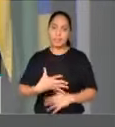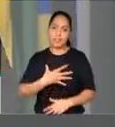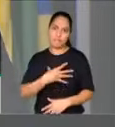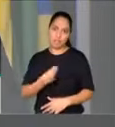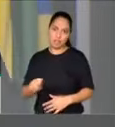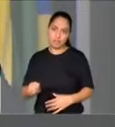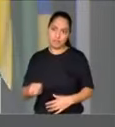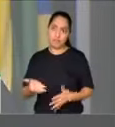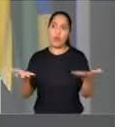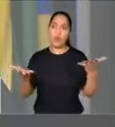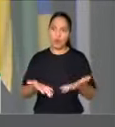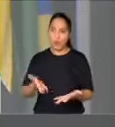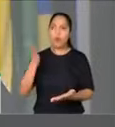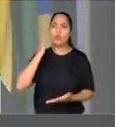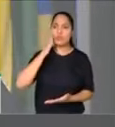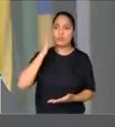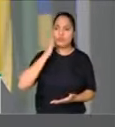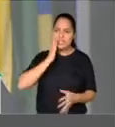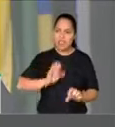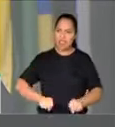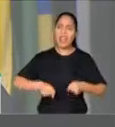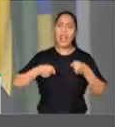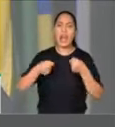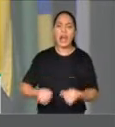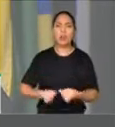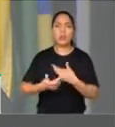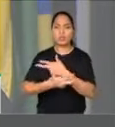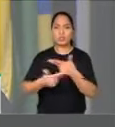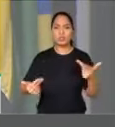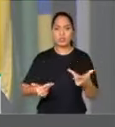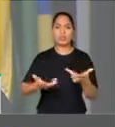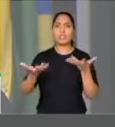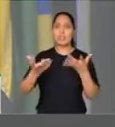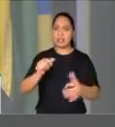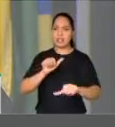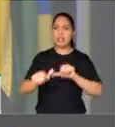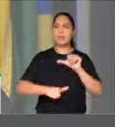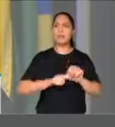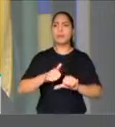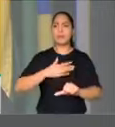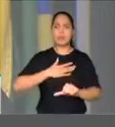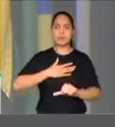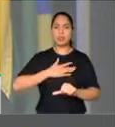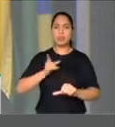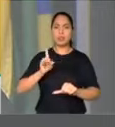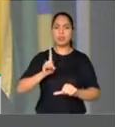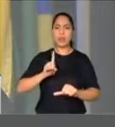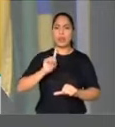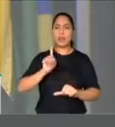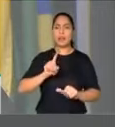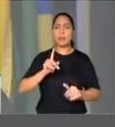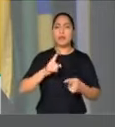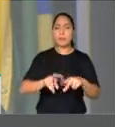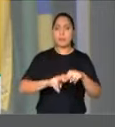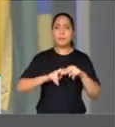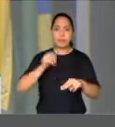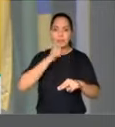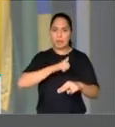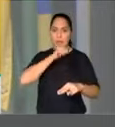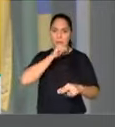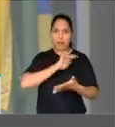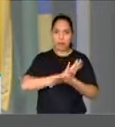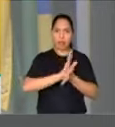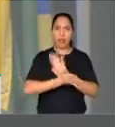eu reconheço todo o que ela fazia comigo, as coisas que ela queria me modificar, não era porque ela era homofóbica, era